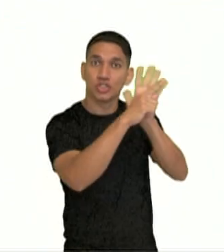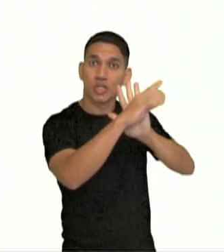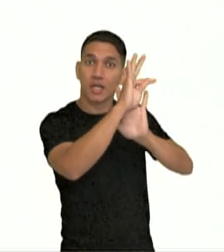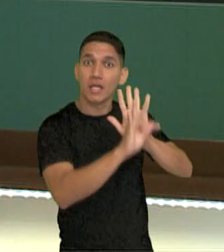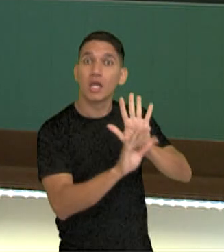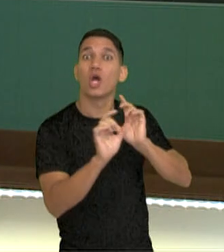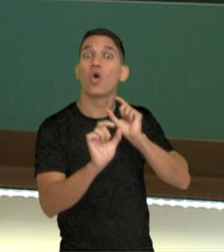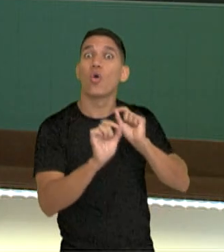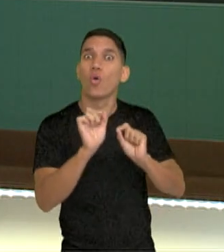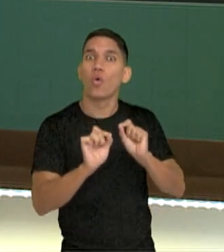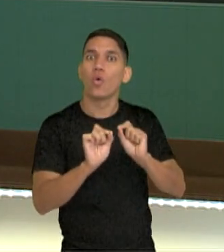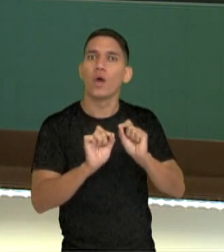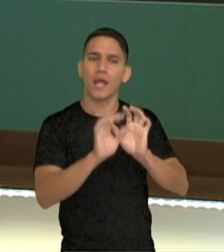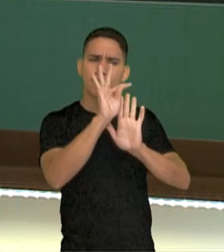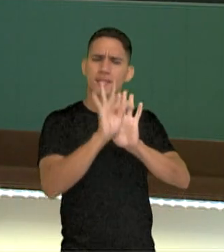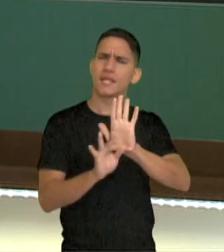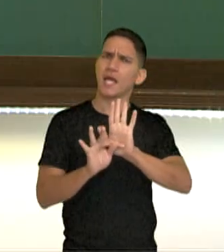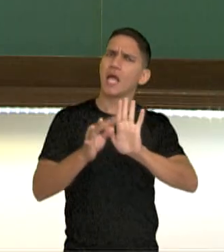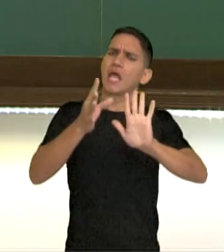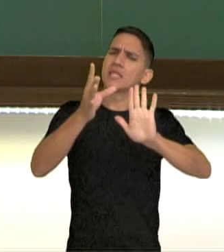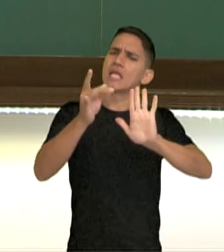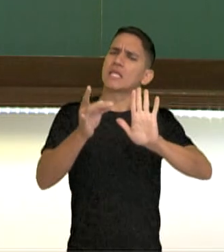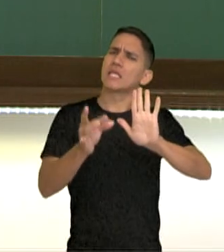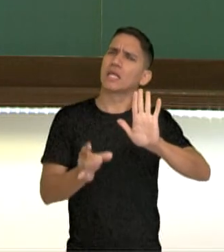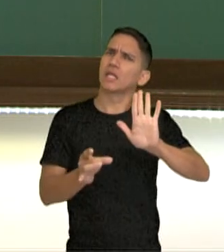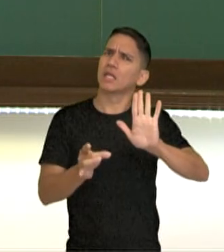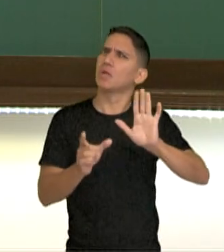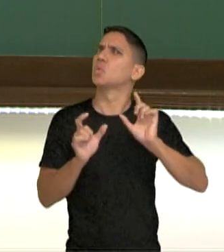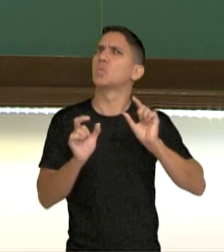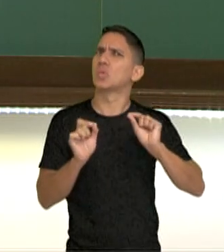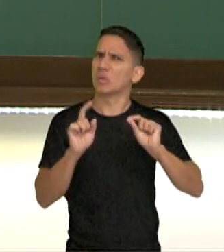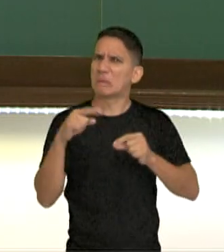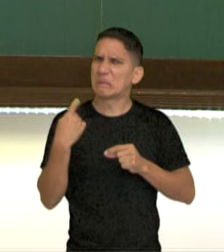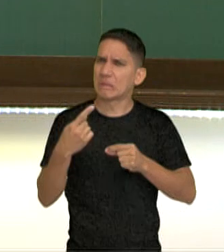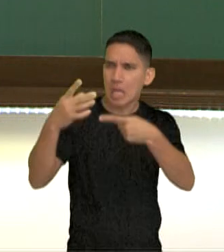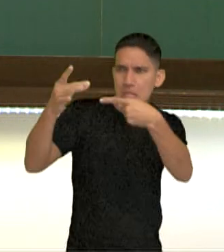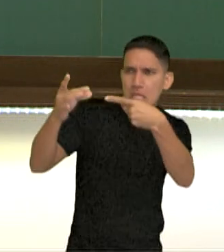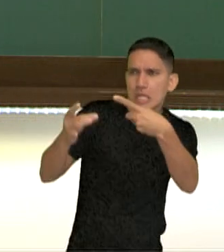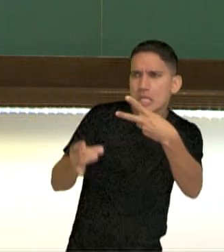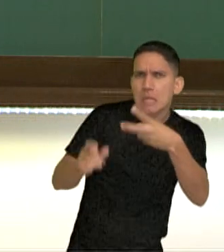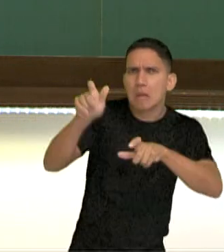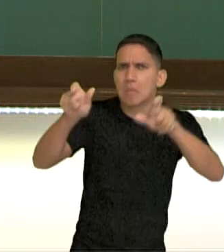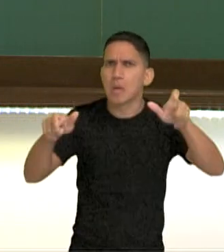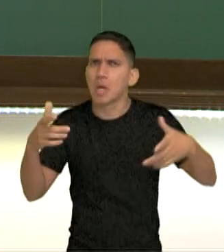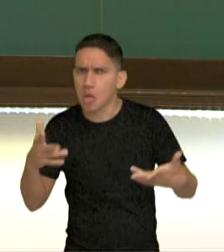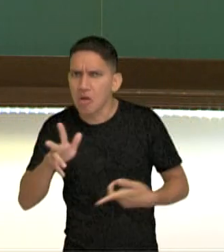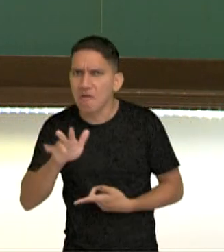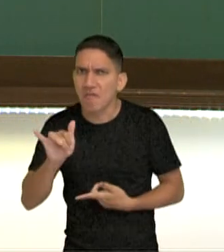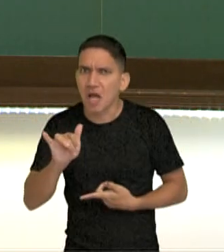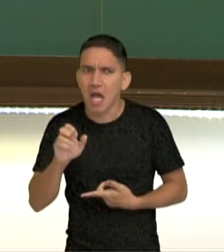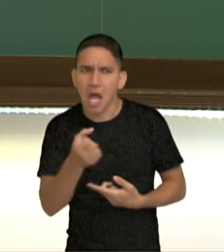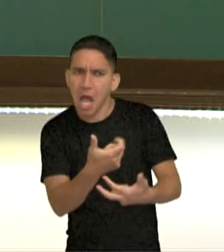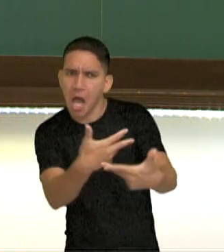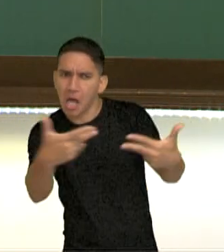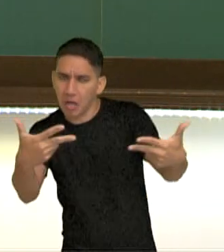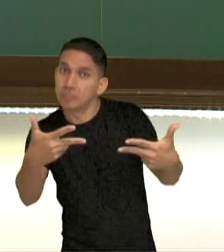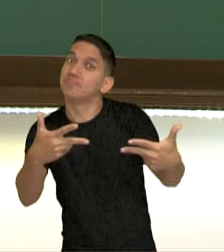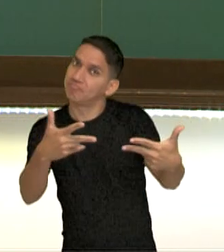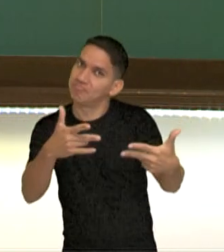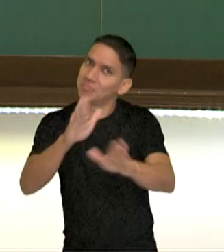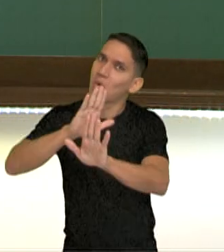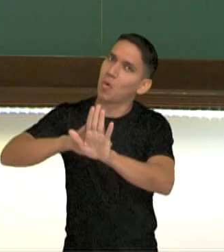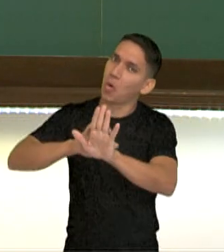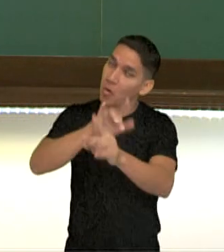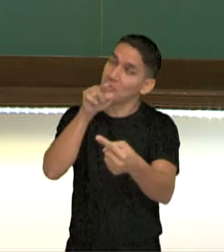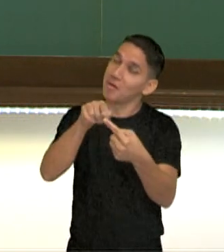texto descritivo. Será que a gente vai descrever alguém? Vai descrever alguma coisa? Essa é a ideia do